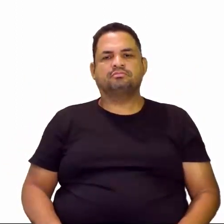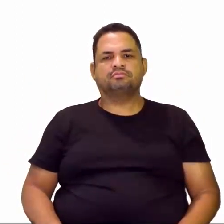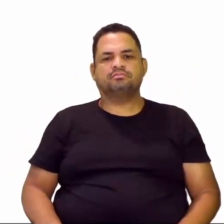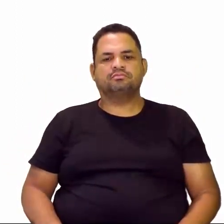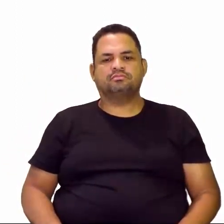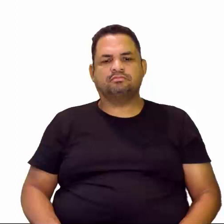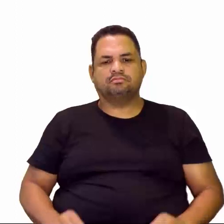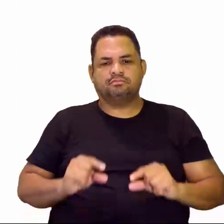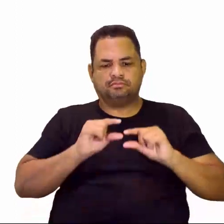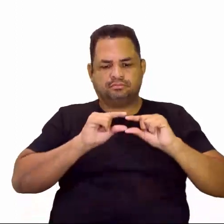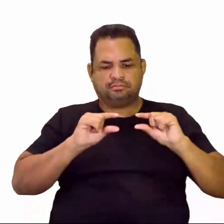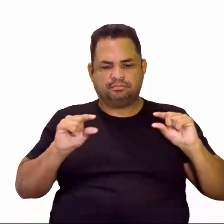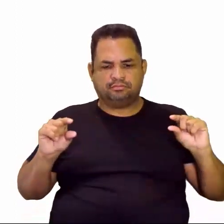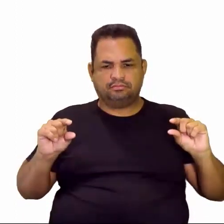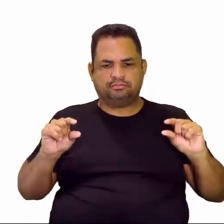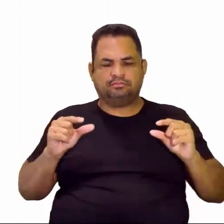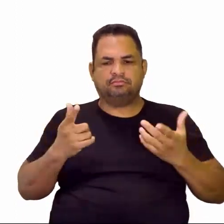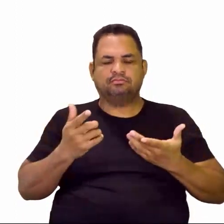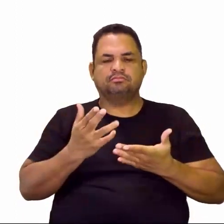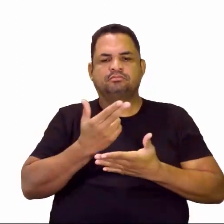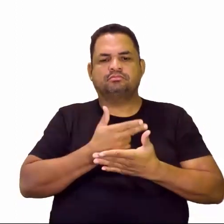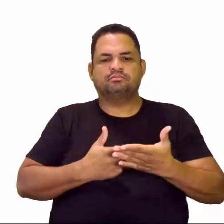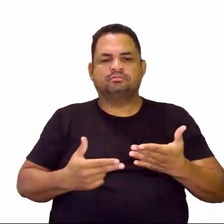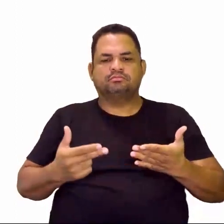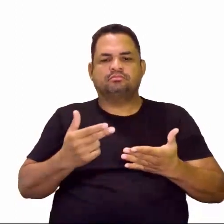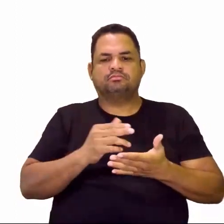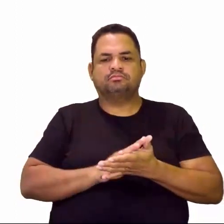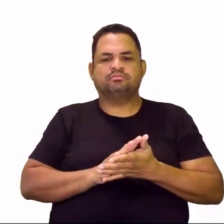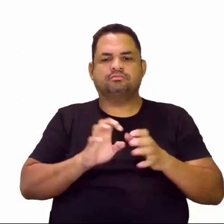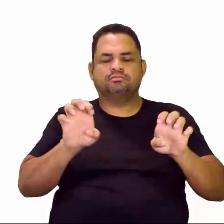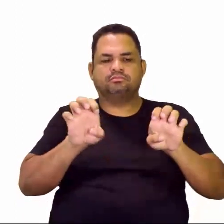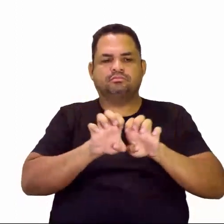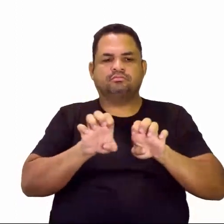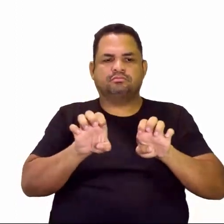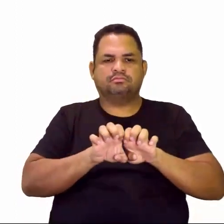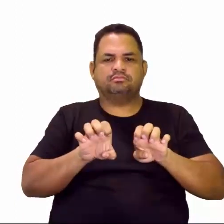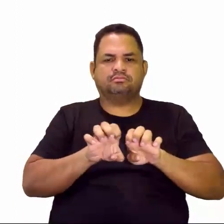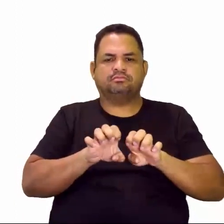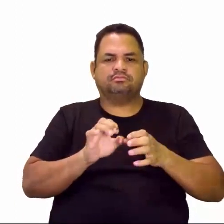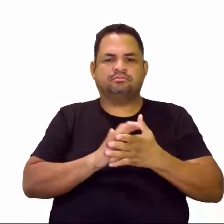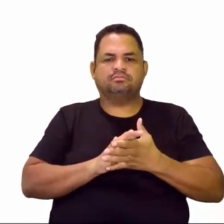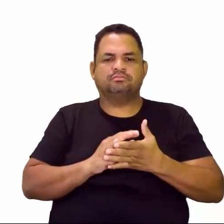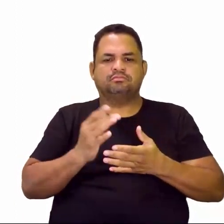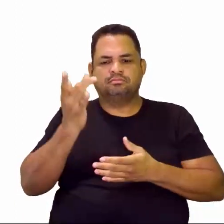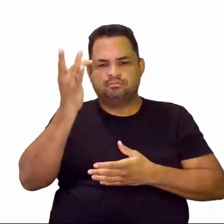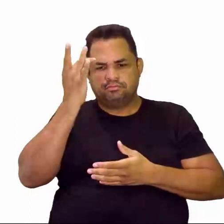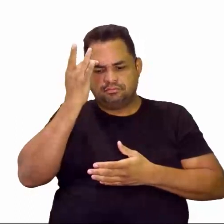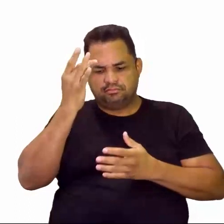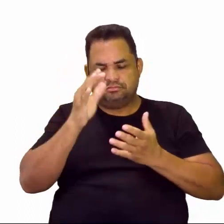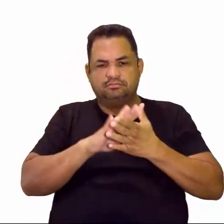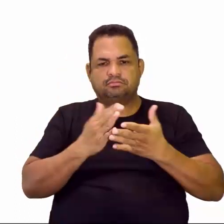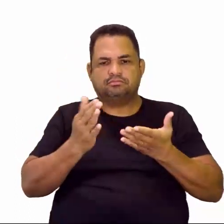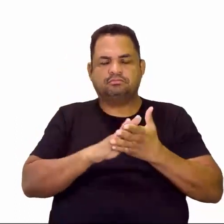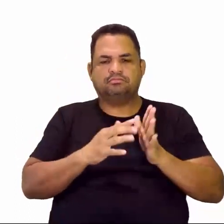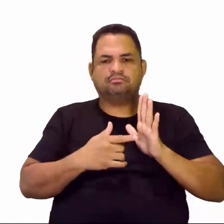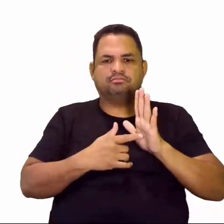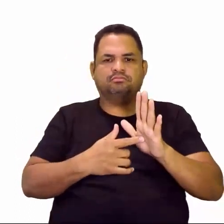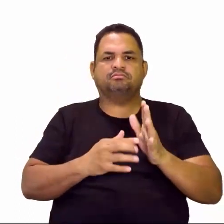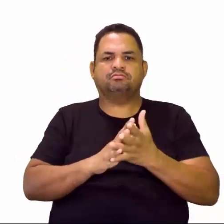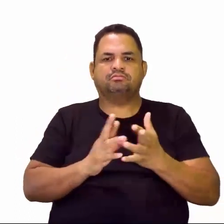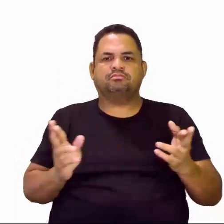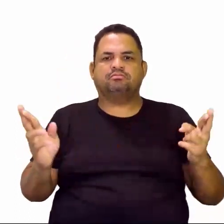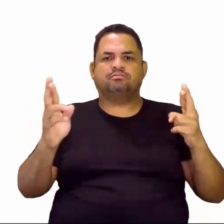cuja expressão gráfica é através de uma equação. A equação é a forma de representar